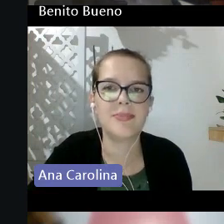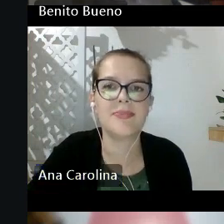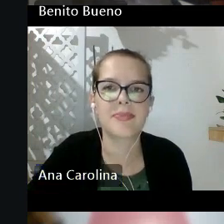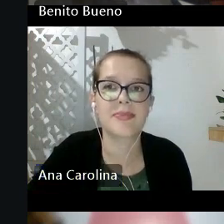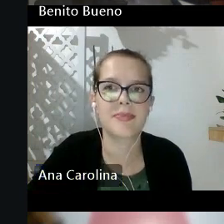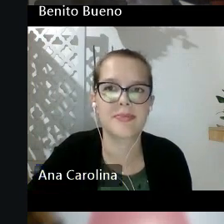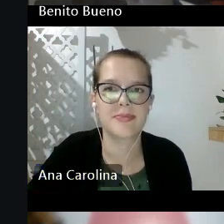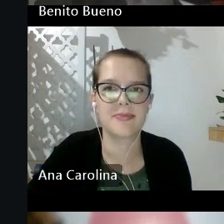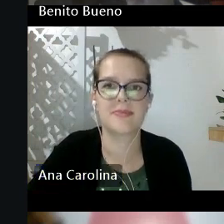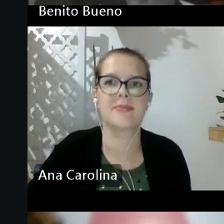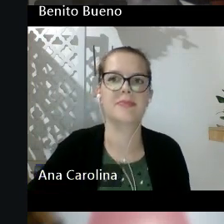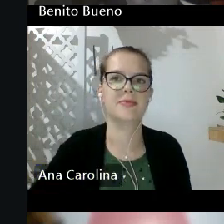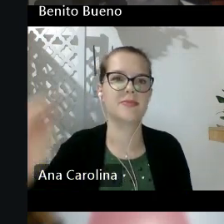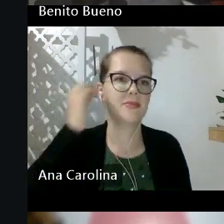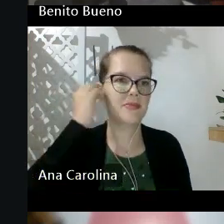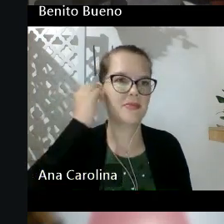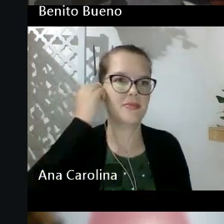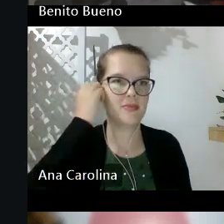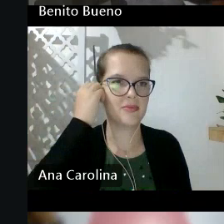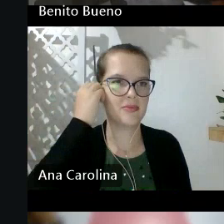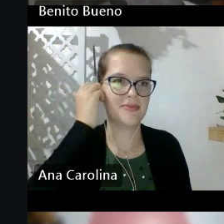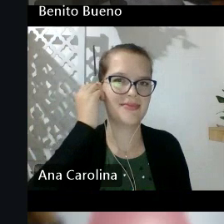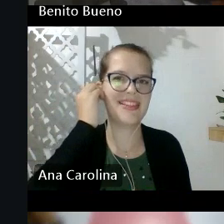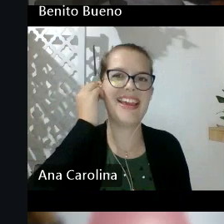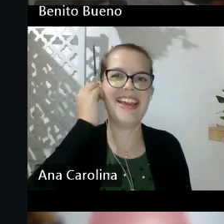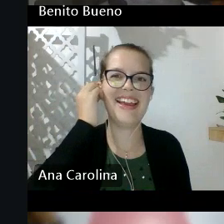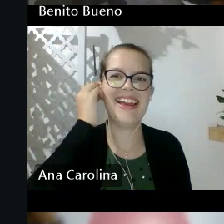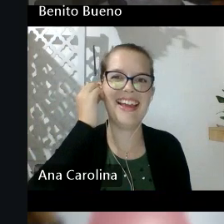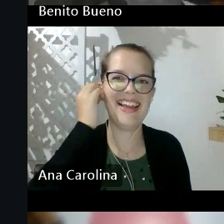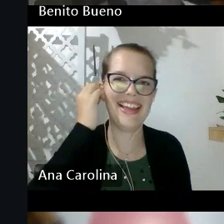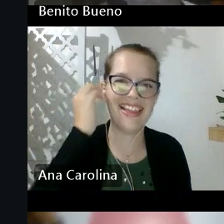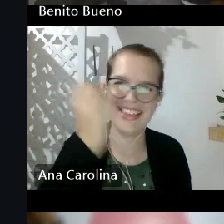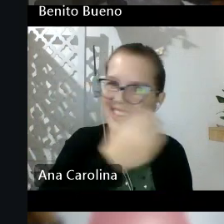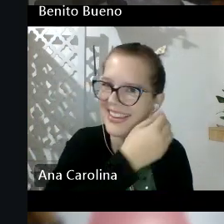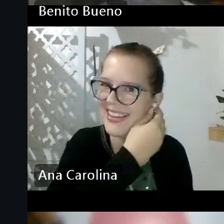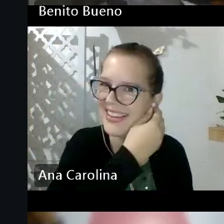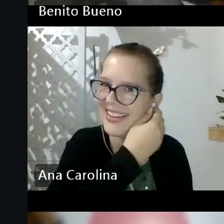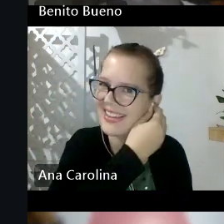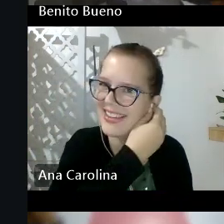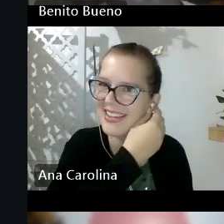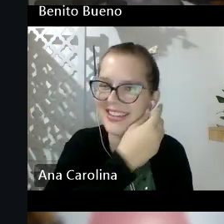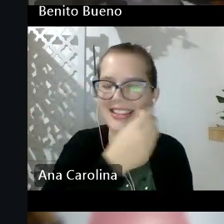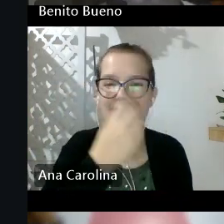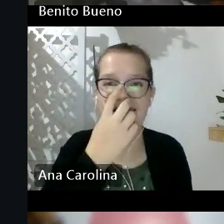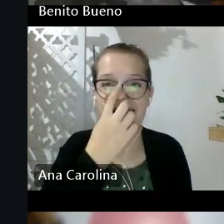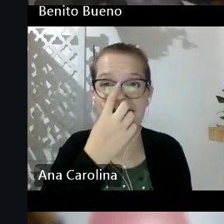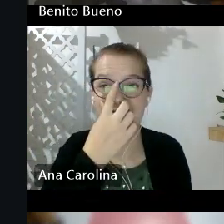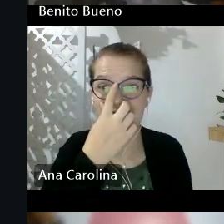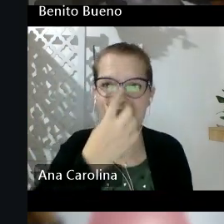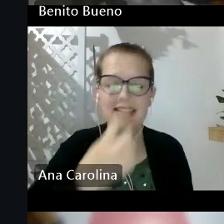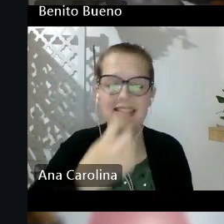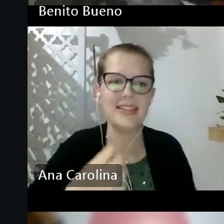né? Às vezes, quase sempre. Eu não lembro para dizer aonde que aconteceu,